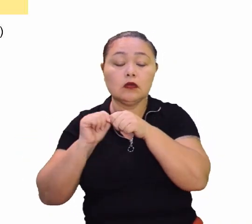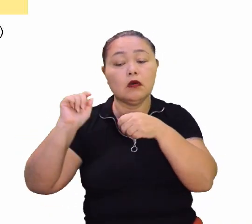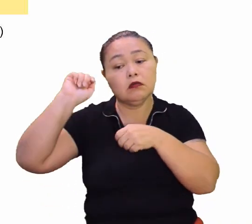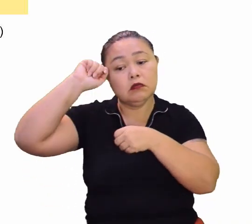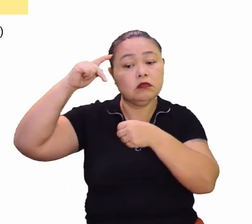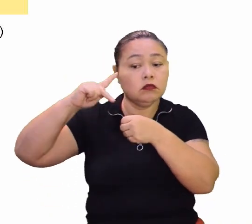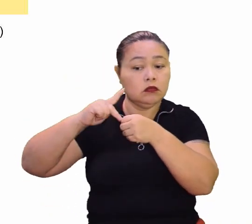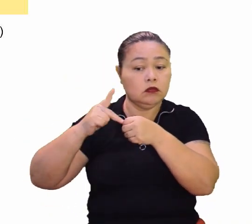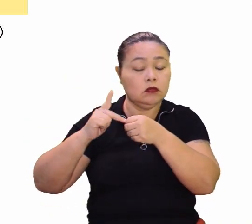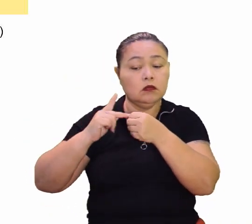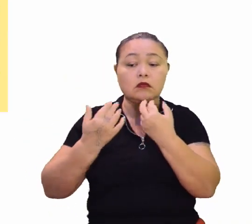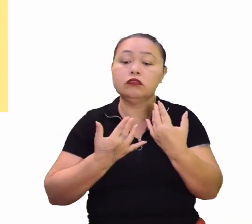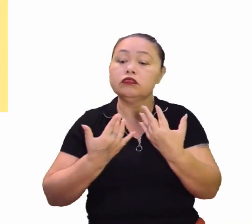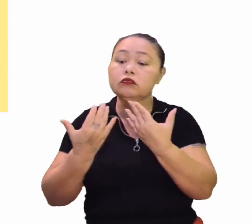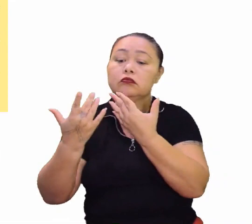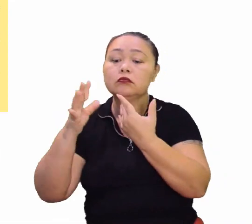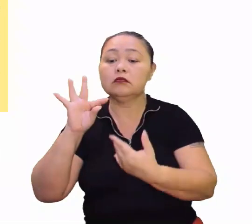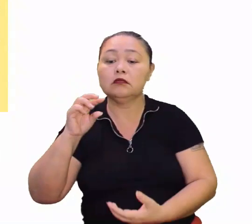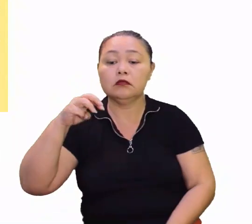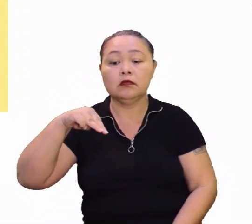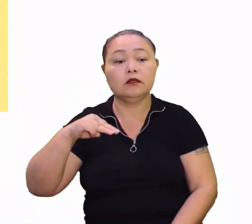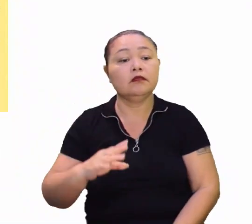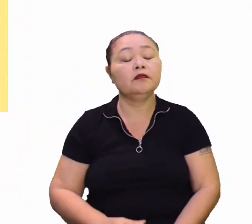libera também poluentes para a atmosfera.